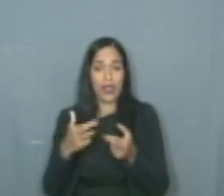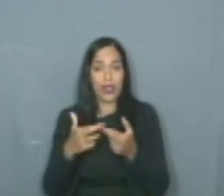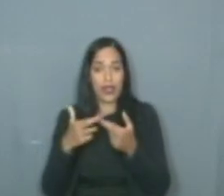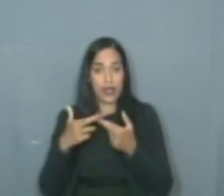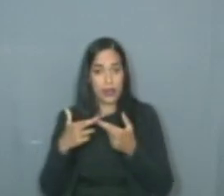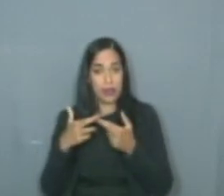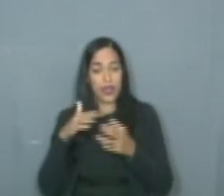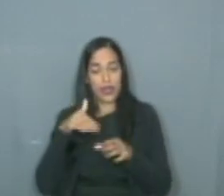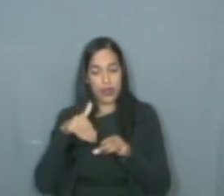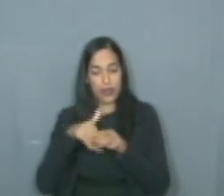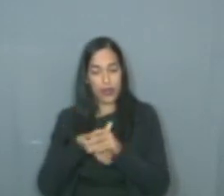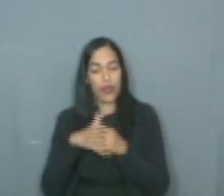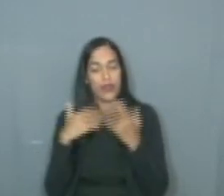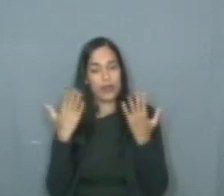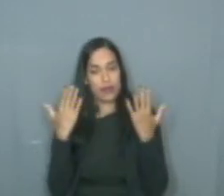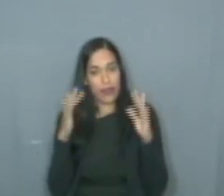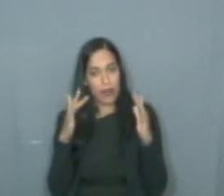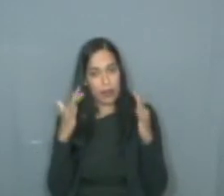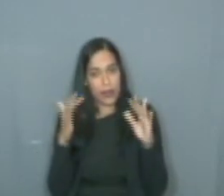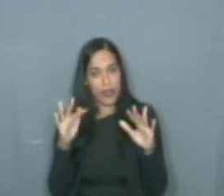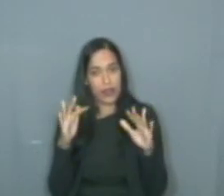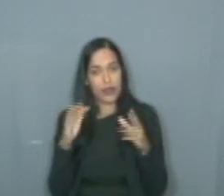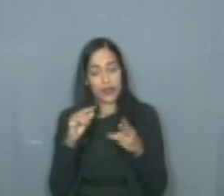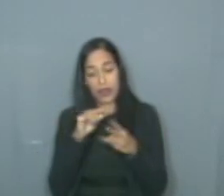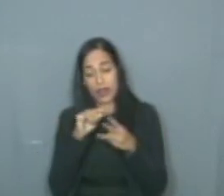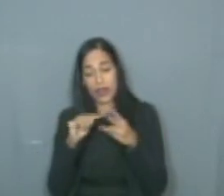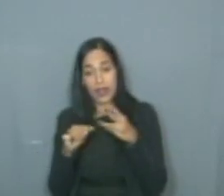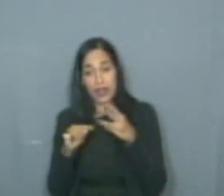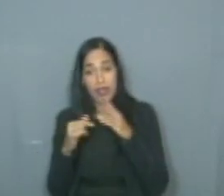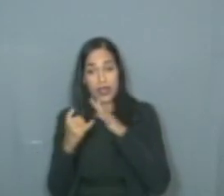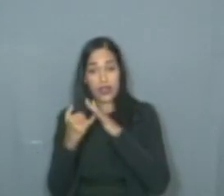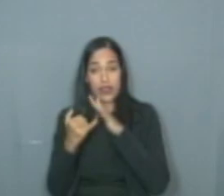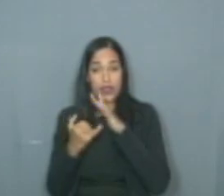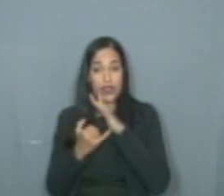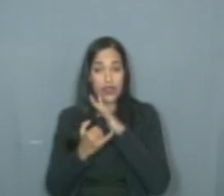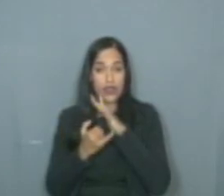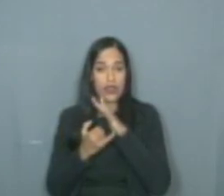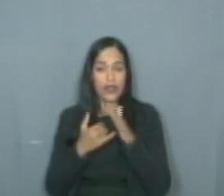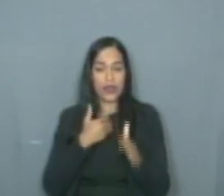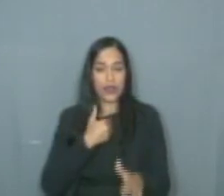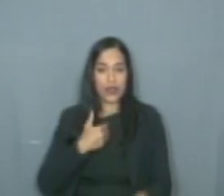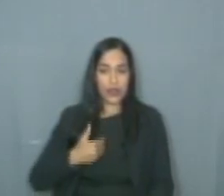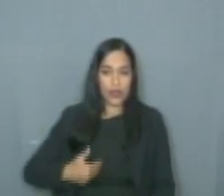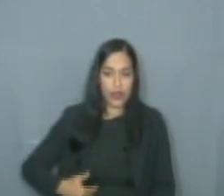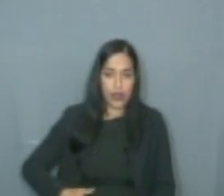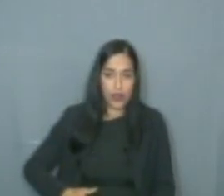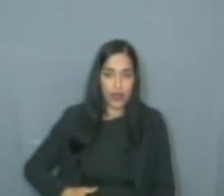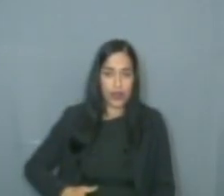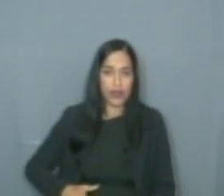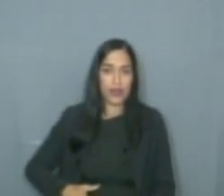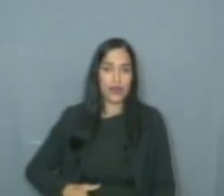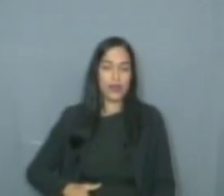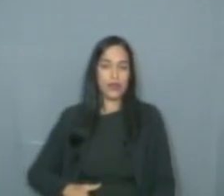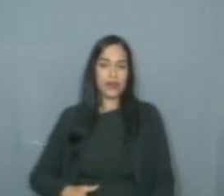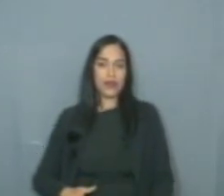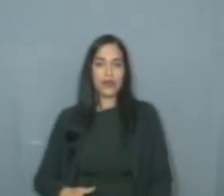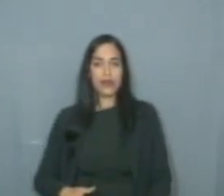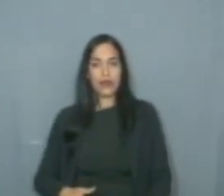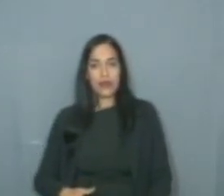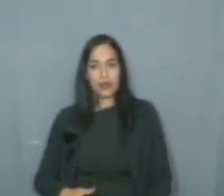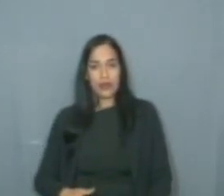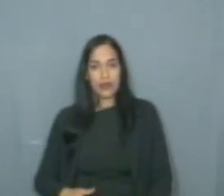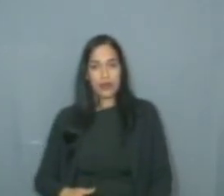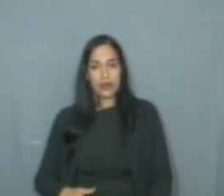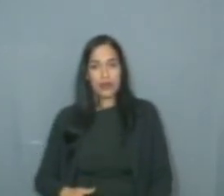requerimentos e voto de aplausos a 3 instituições governamentais